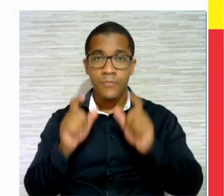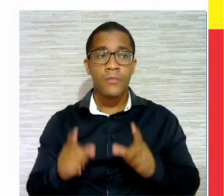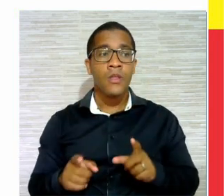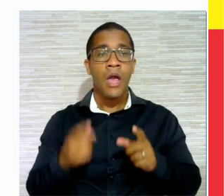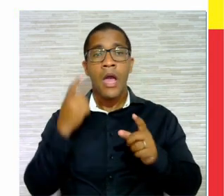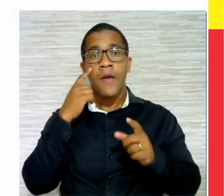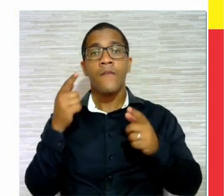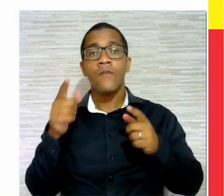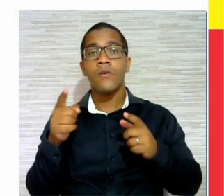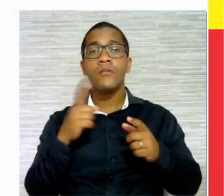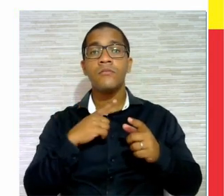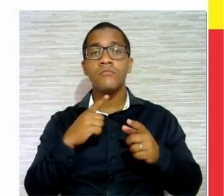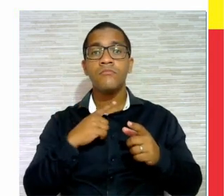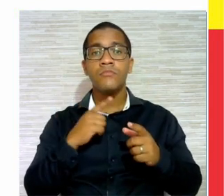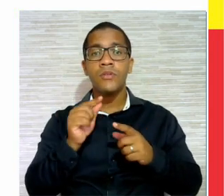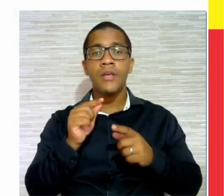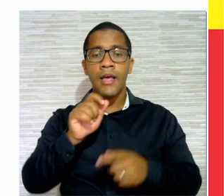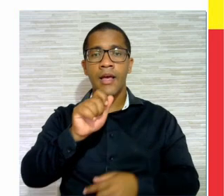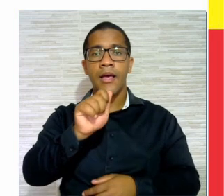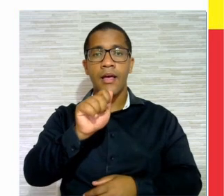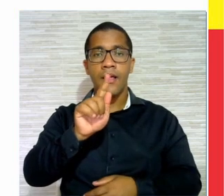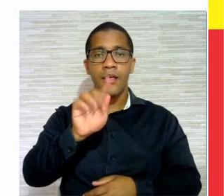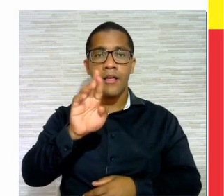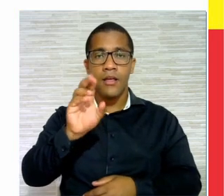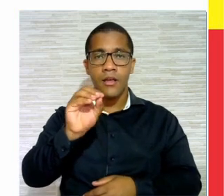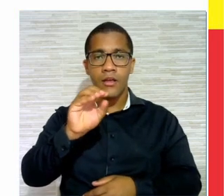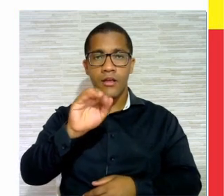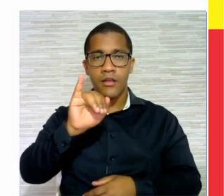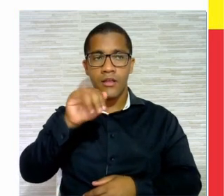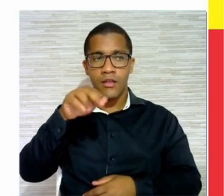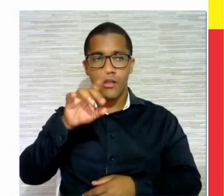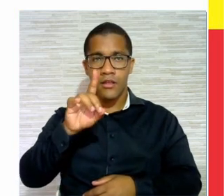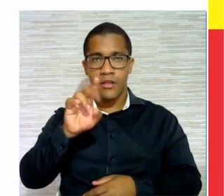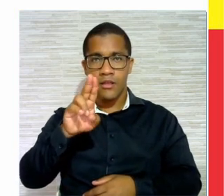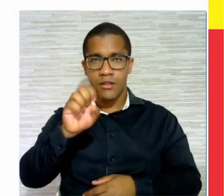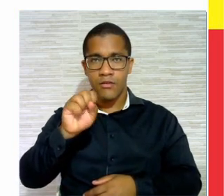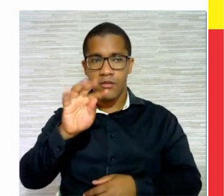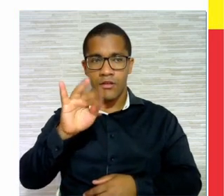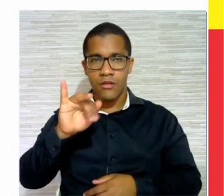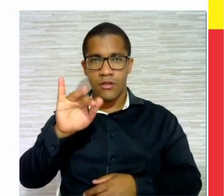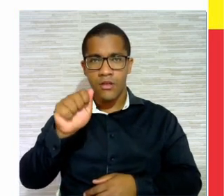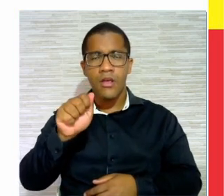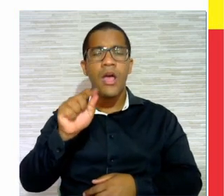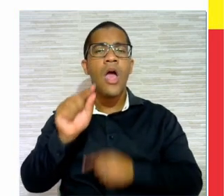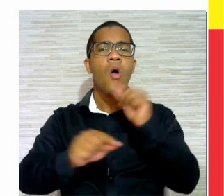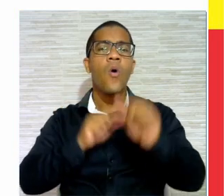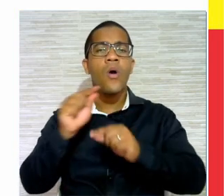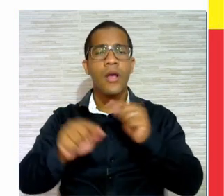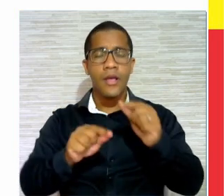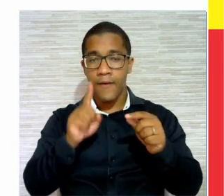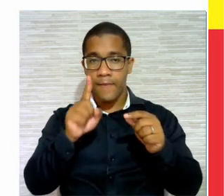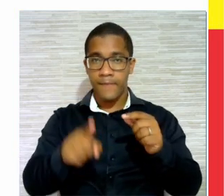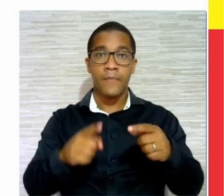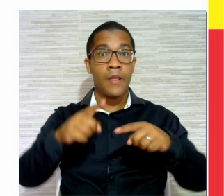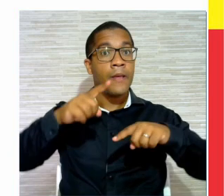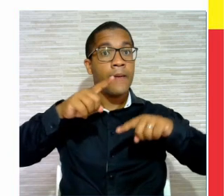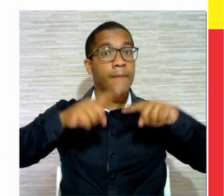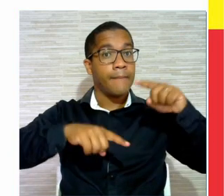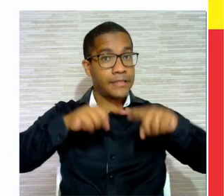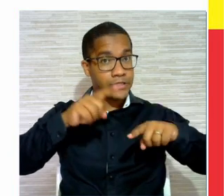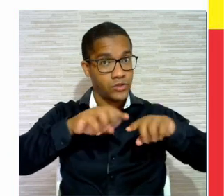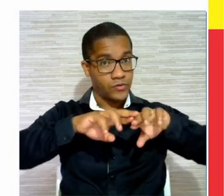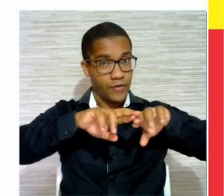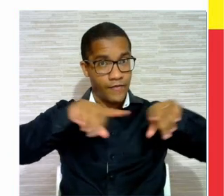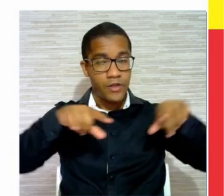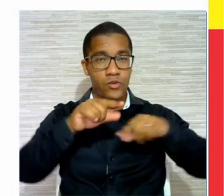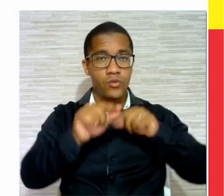a agroindústria, né? Então, o que é a agroindústria? É a transformação de produtos, tá? Que são cultivados e aí